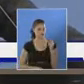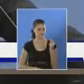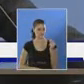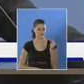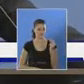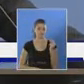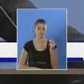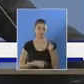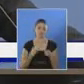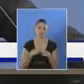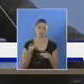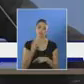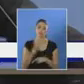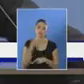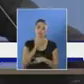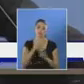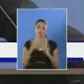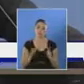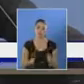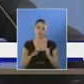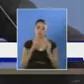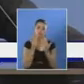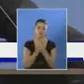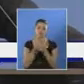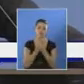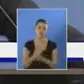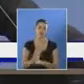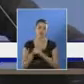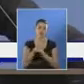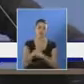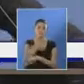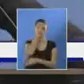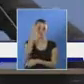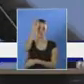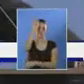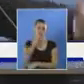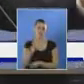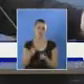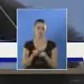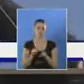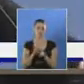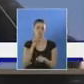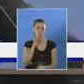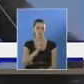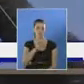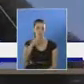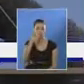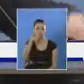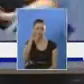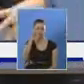e essa é uma conquista da Escola Estadual Dom Barreto, da direção à diretora, à dona Aruana,